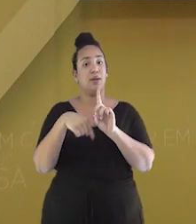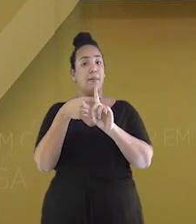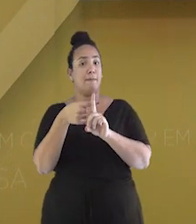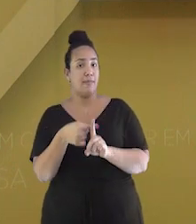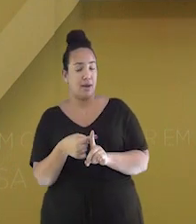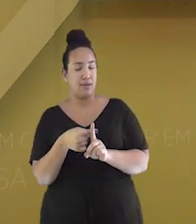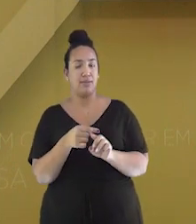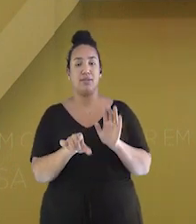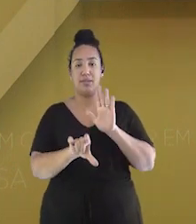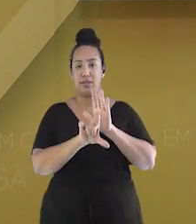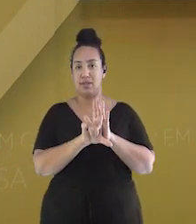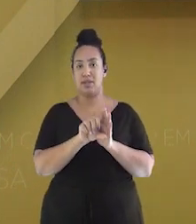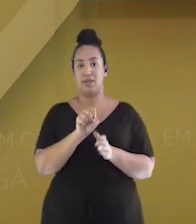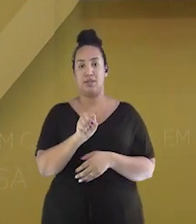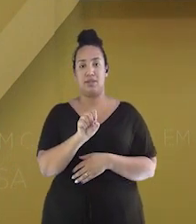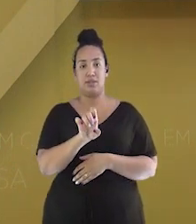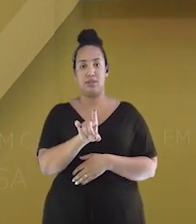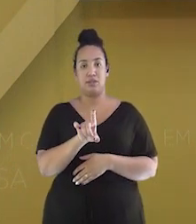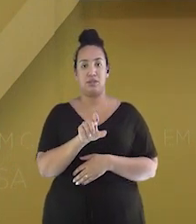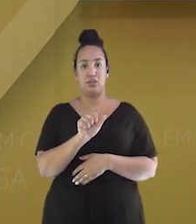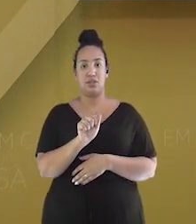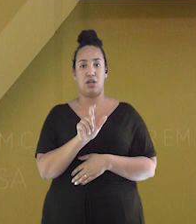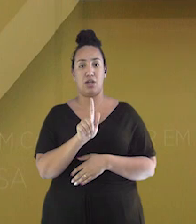dos sexagenários. Vamos lá?